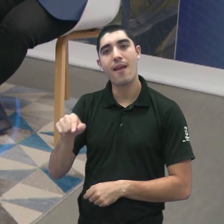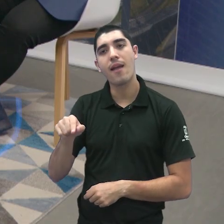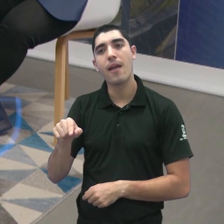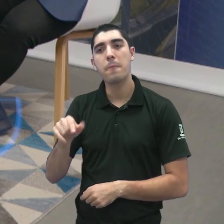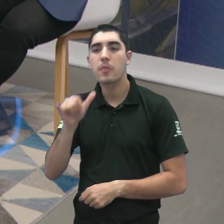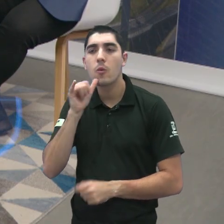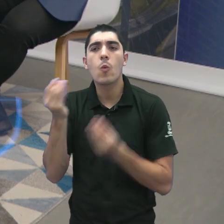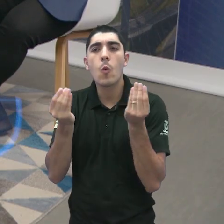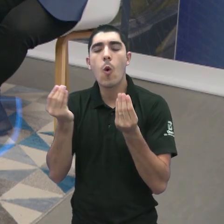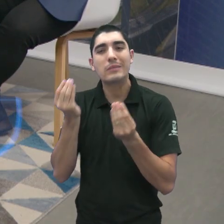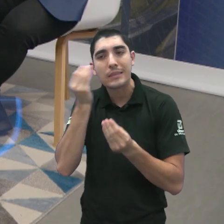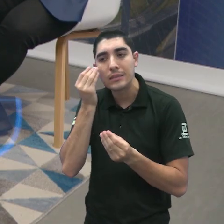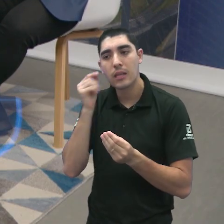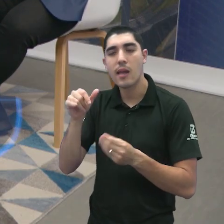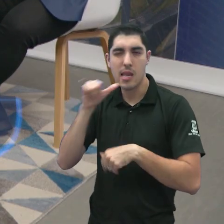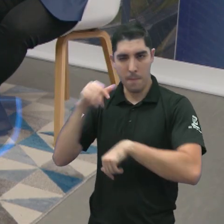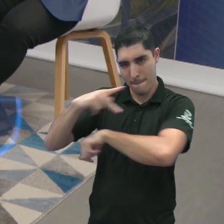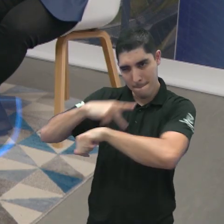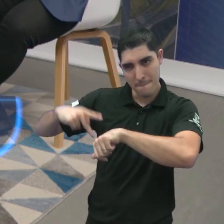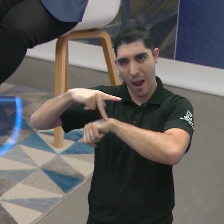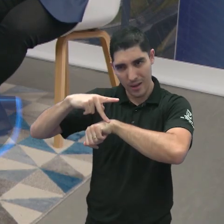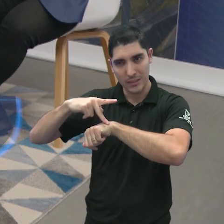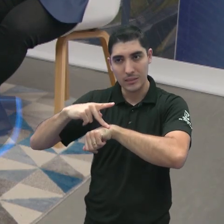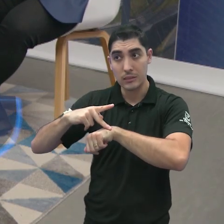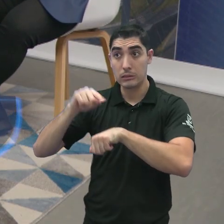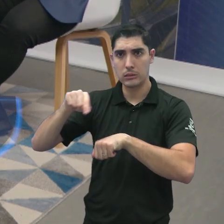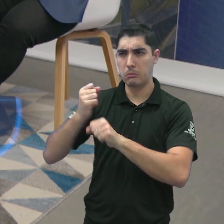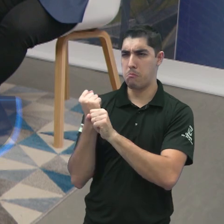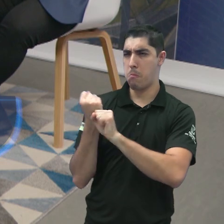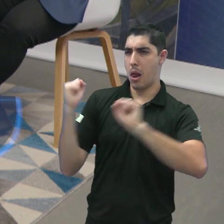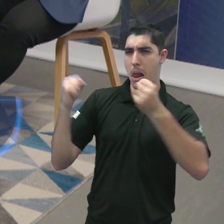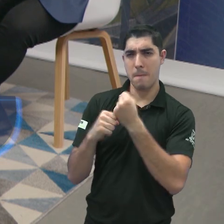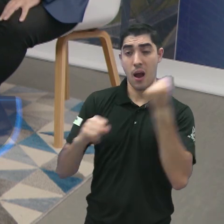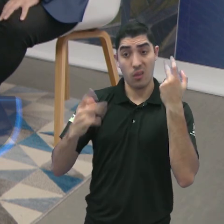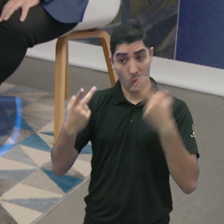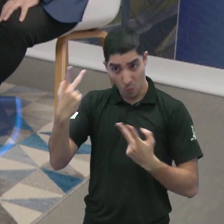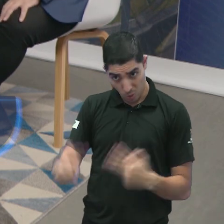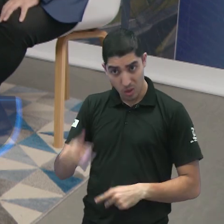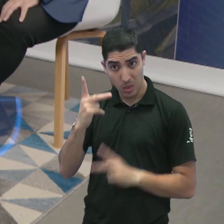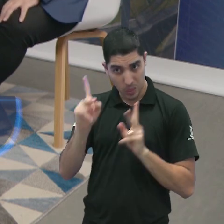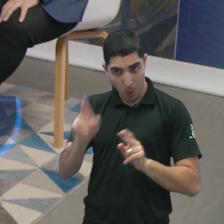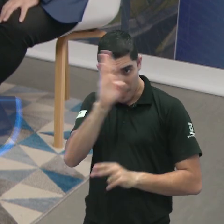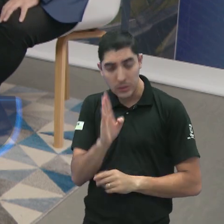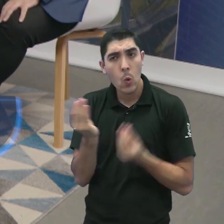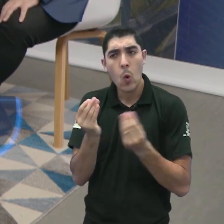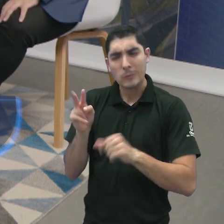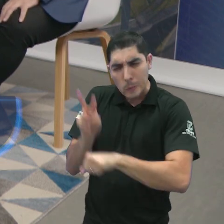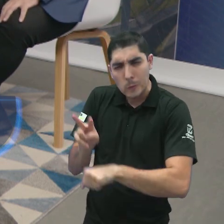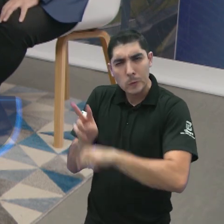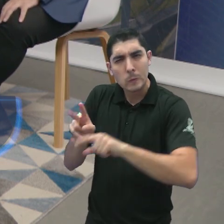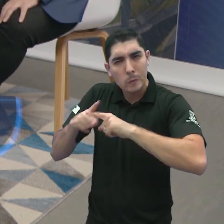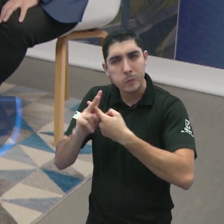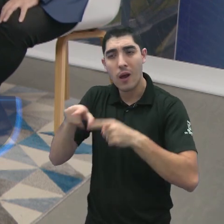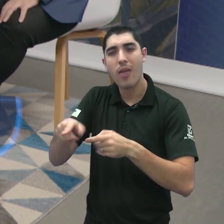boas condições em um país de dimensões continentais como aqui o nosso Brasil? Realmente é bem